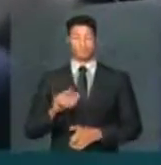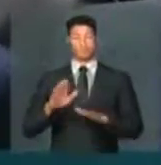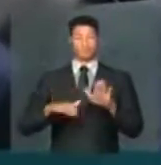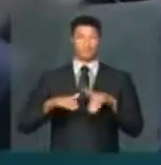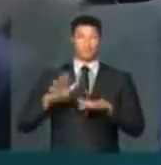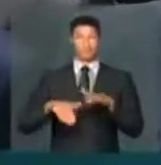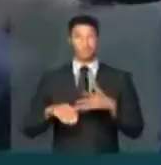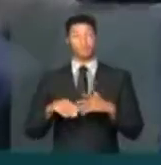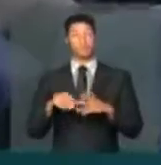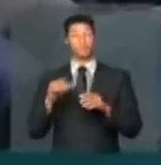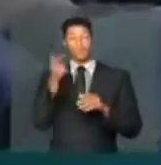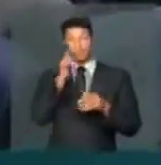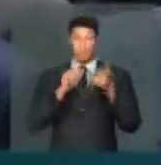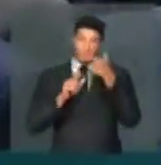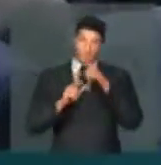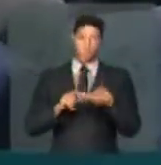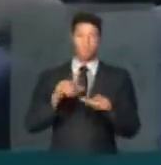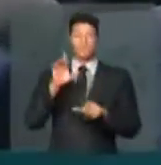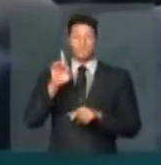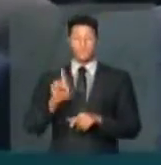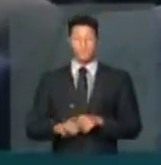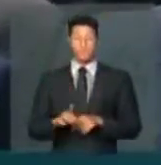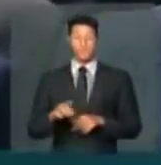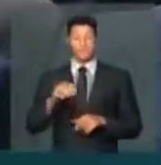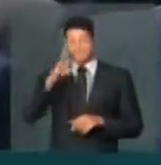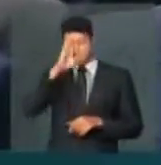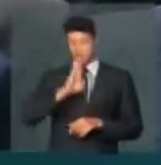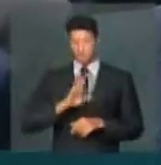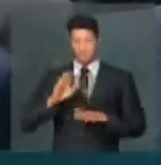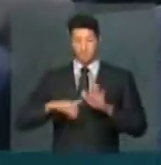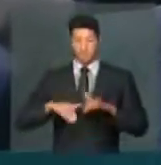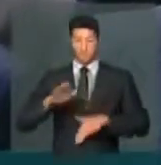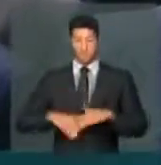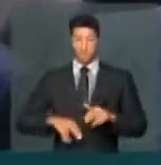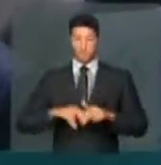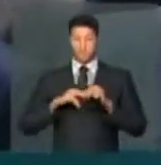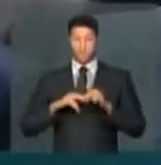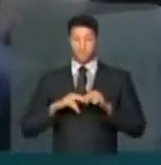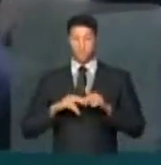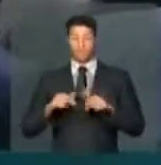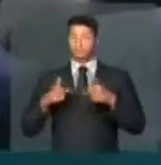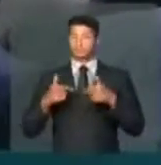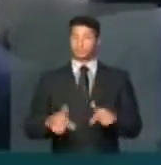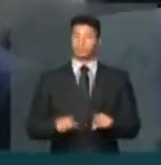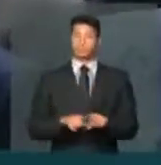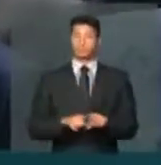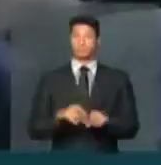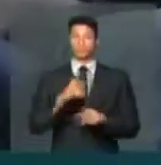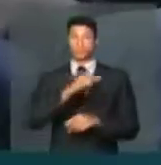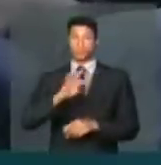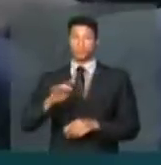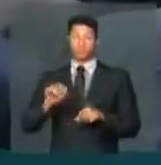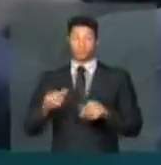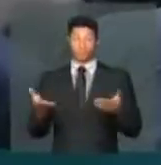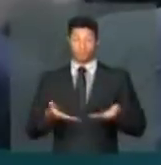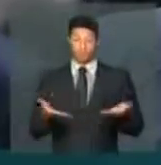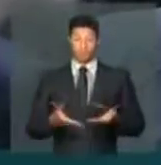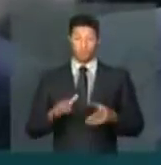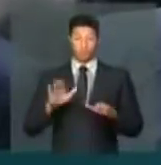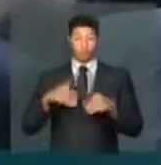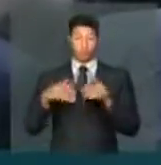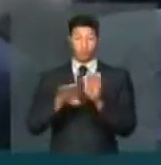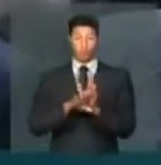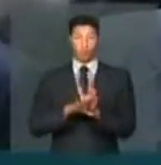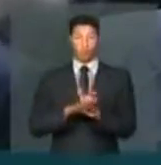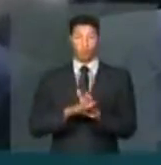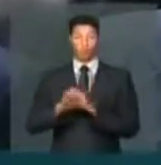muitas das vezes foram conquistas e direitos, graças muitas das vezes pela luta também do Partido dos Trabalhadores, que hoje, quando chega